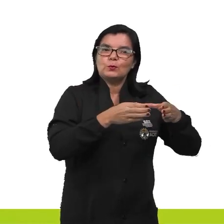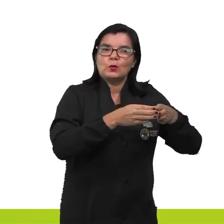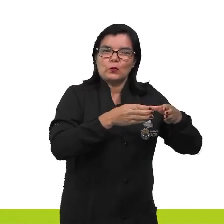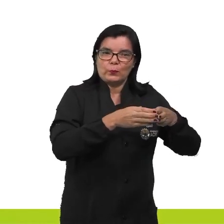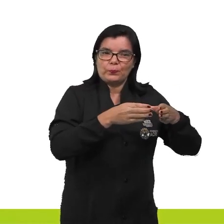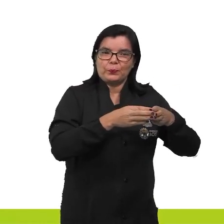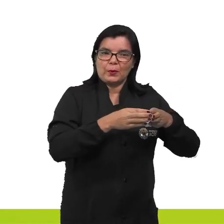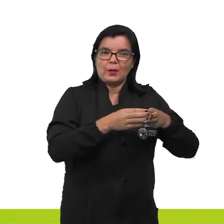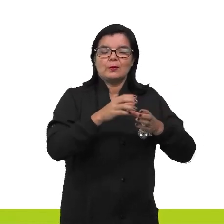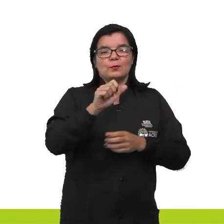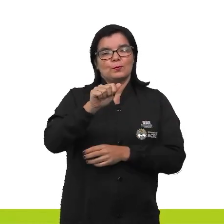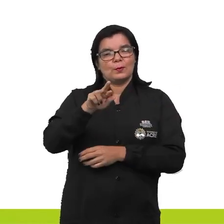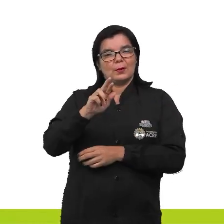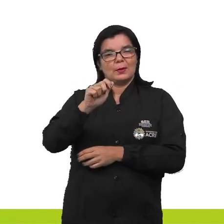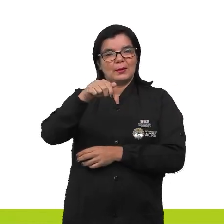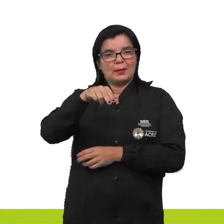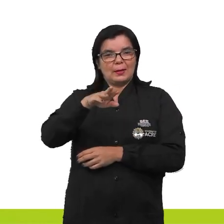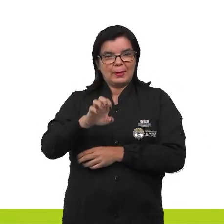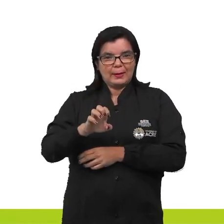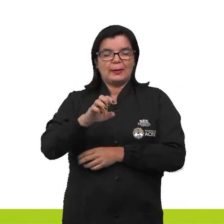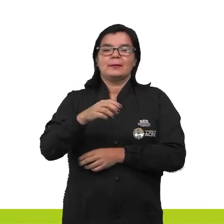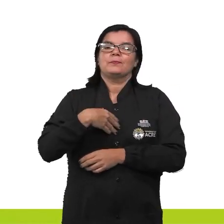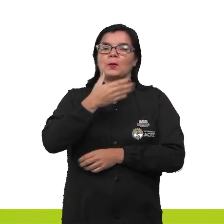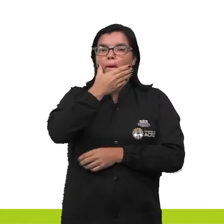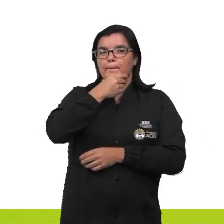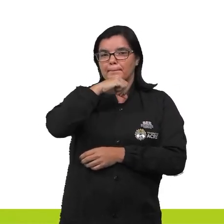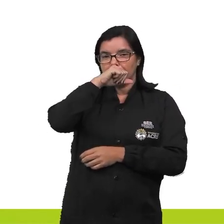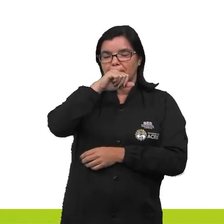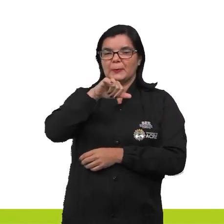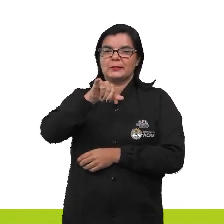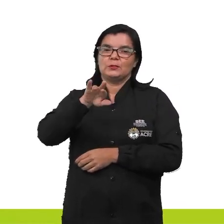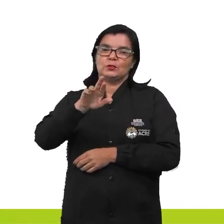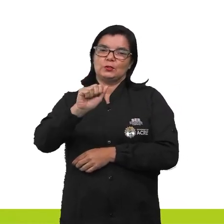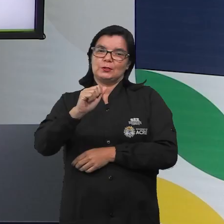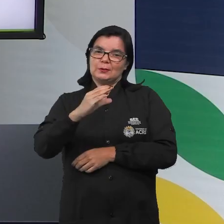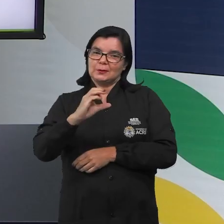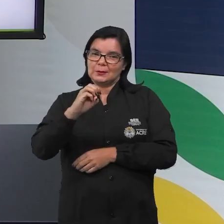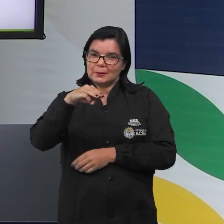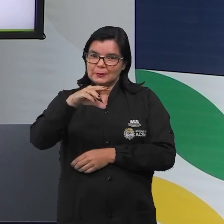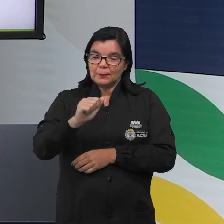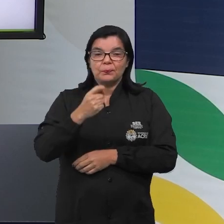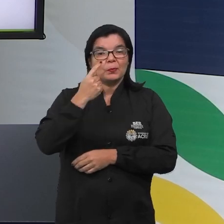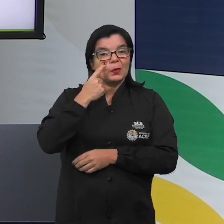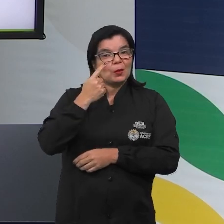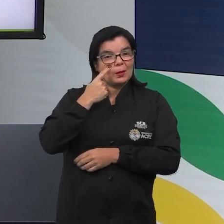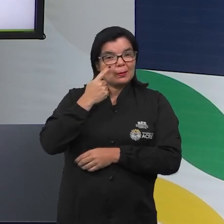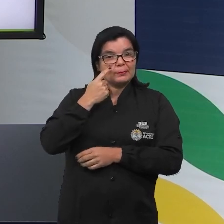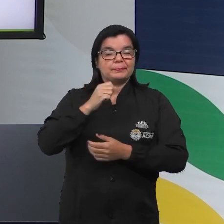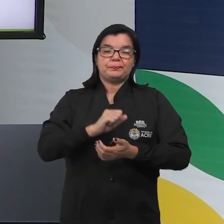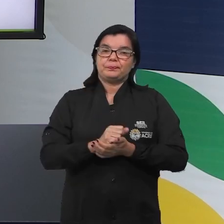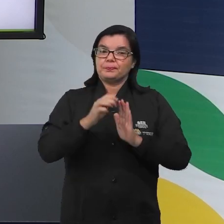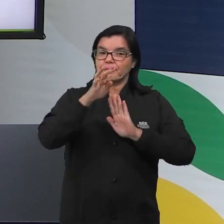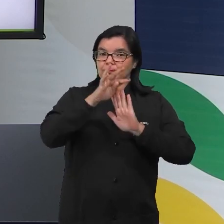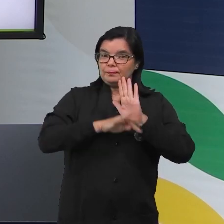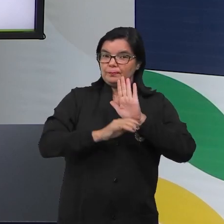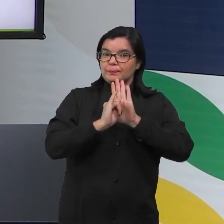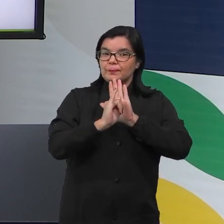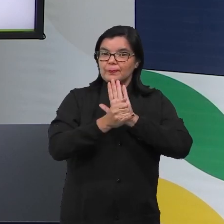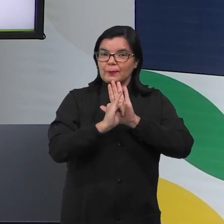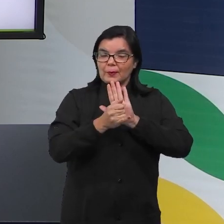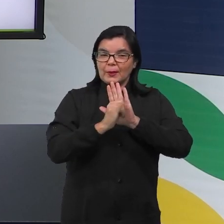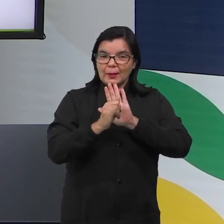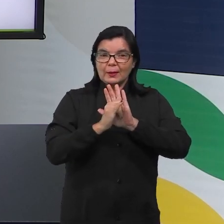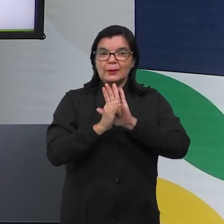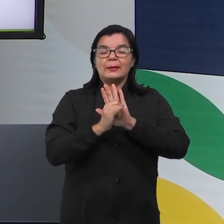e à cabana de Araquém, pai de Iracema. Então, observa aqui que eu tenho um texto